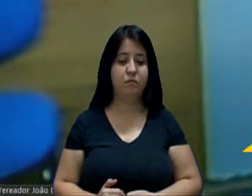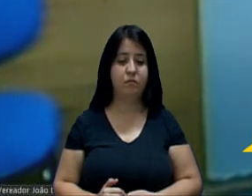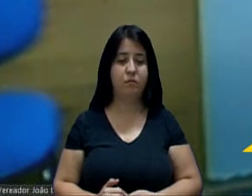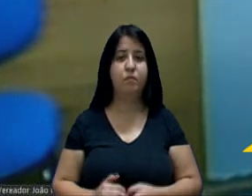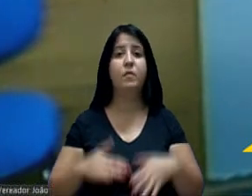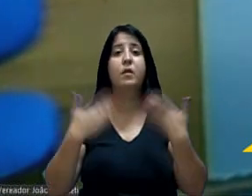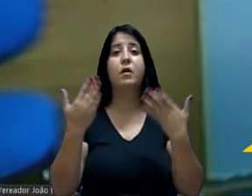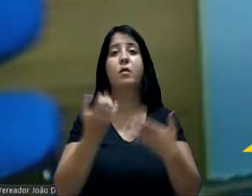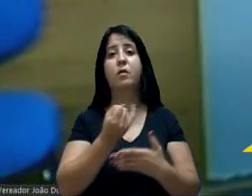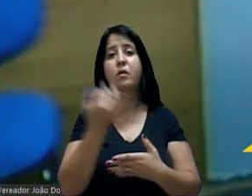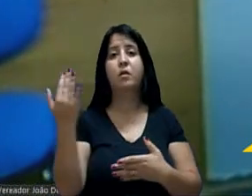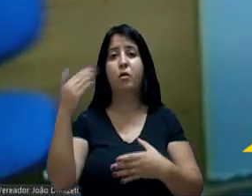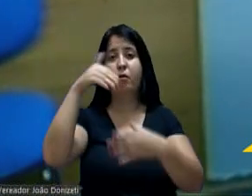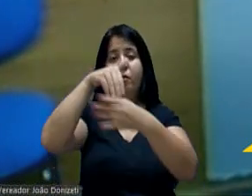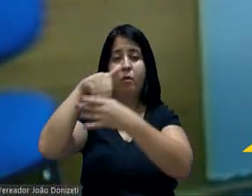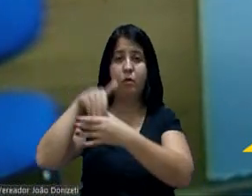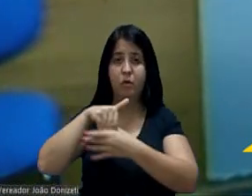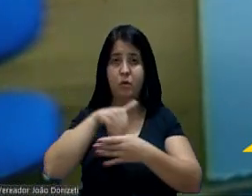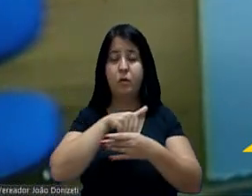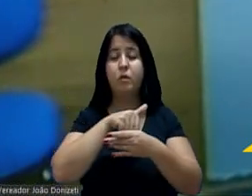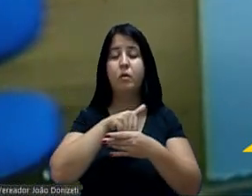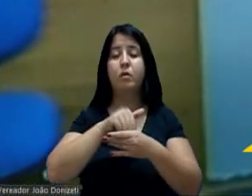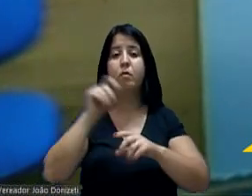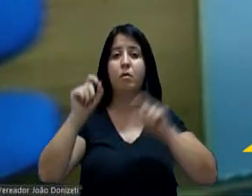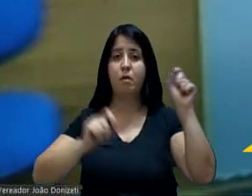Encaminhamento de voto, senhor presidente.